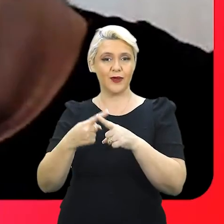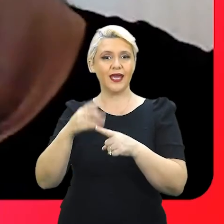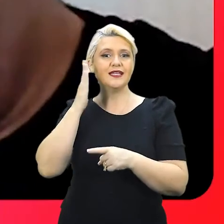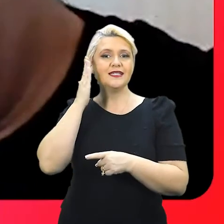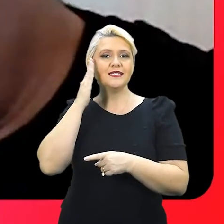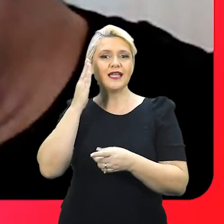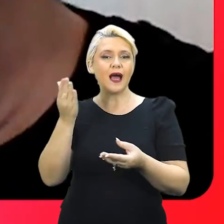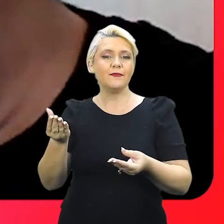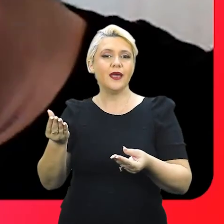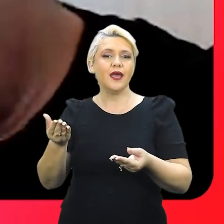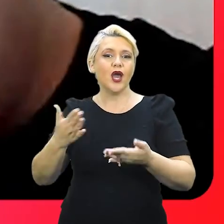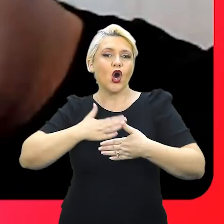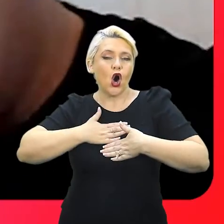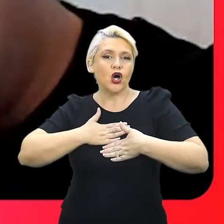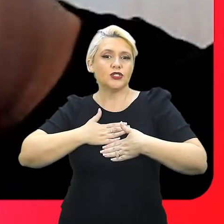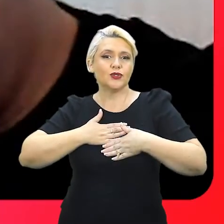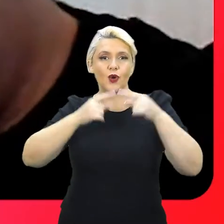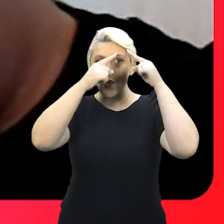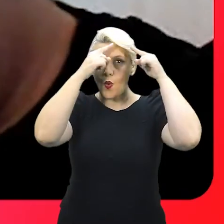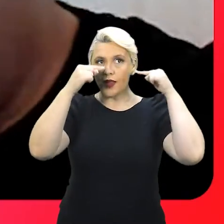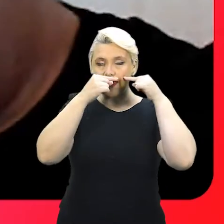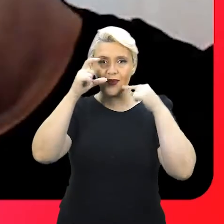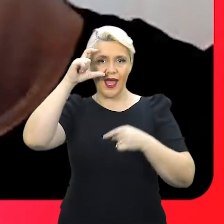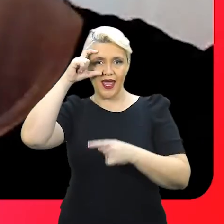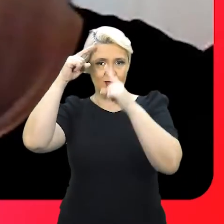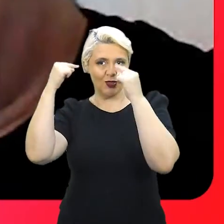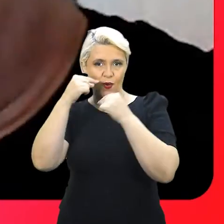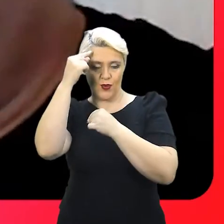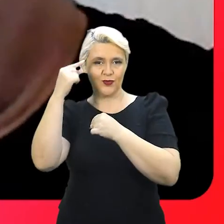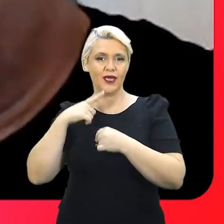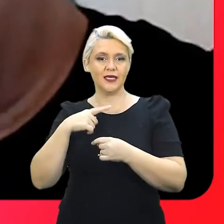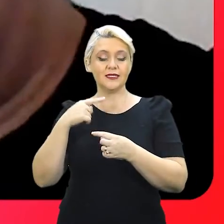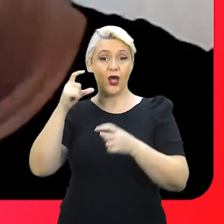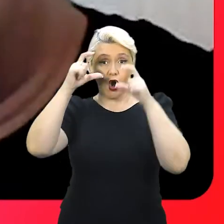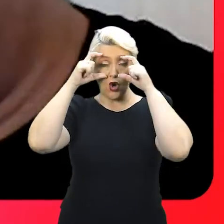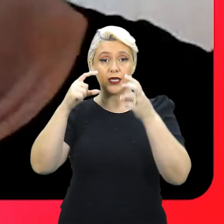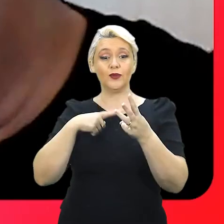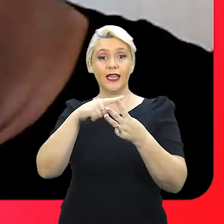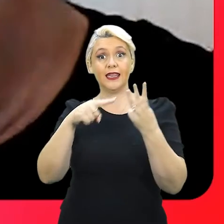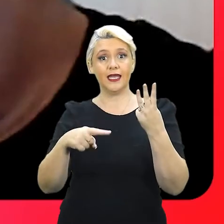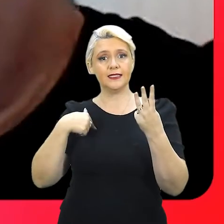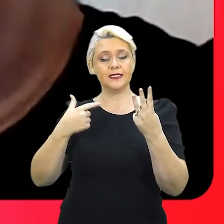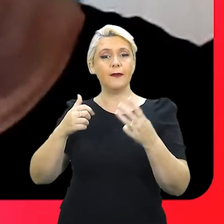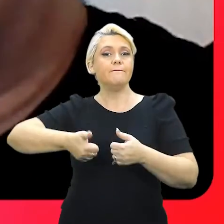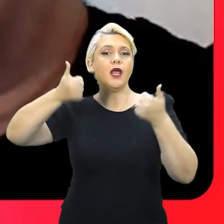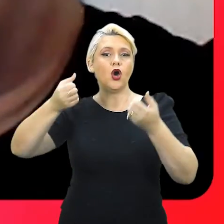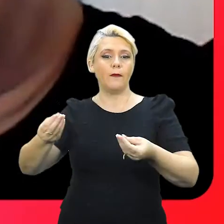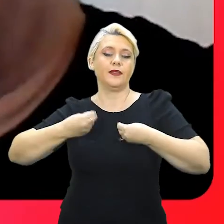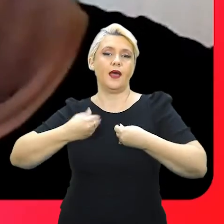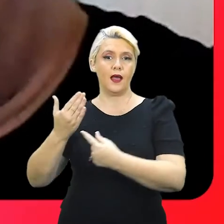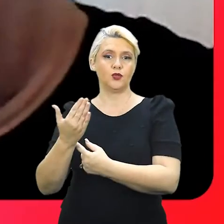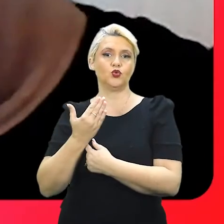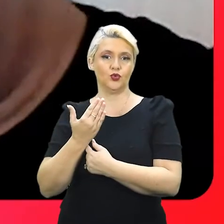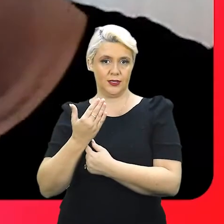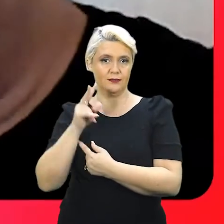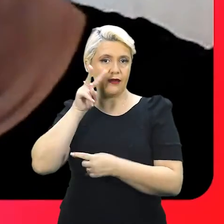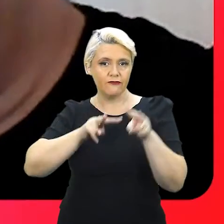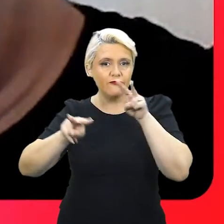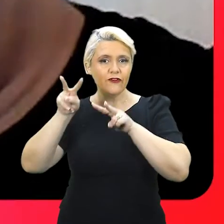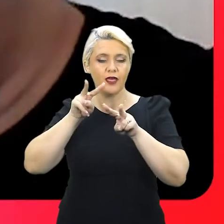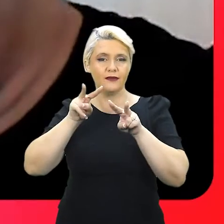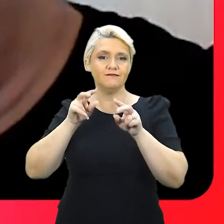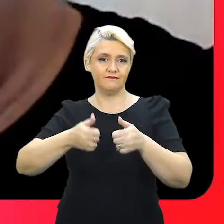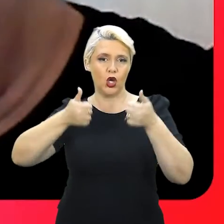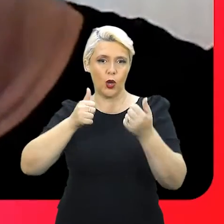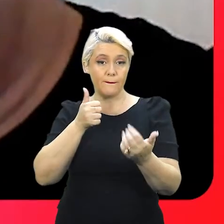de óculos quadrado e redondo. E esse é o óculos, dos três que eu tenho, esse é o que melhor está sendo hoje